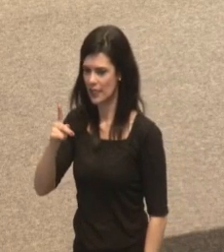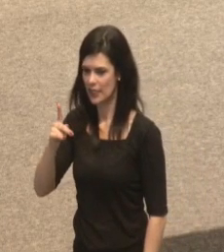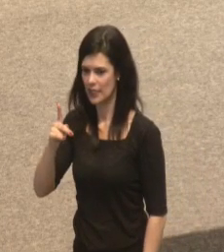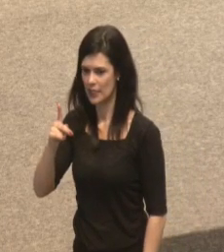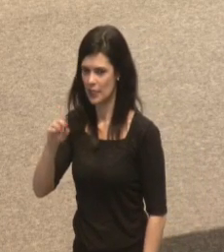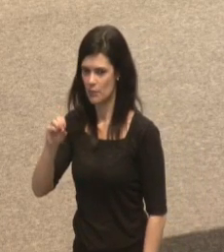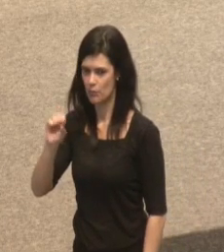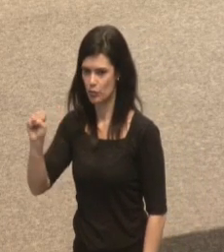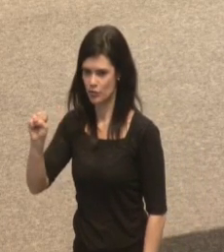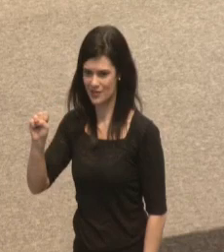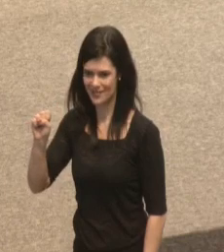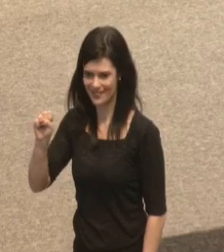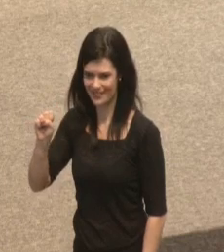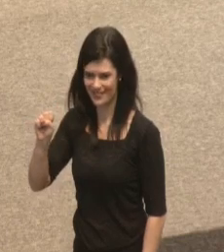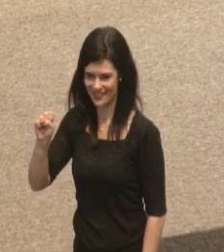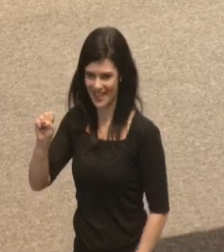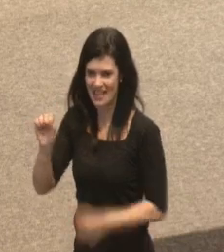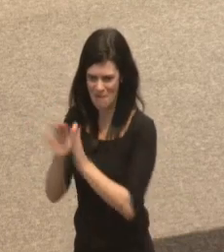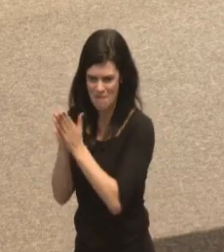Esse negócio me chamou a atenção.